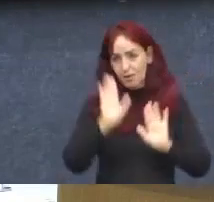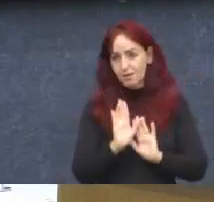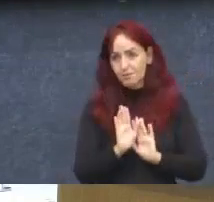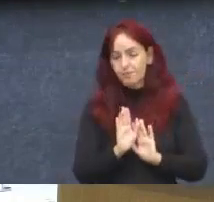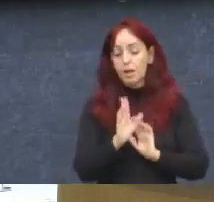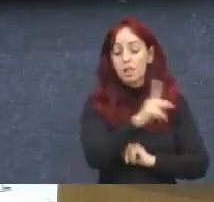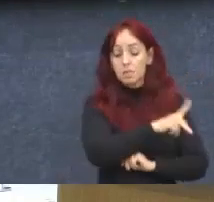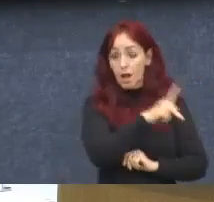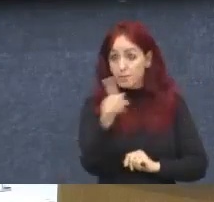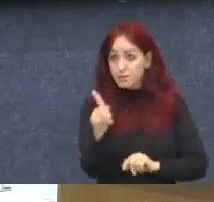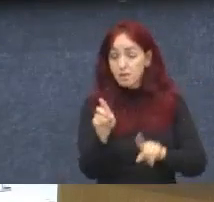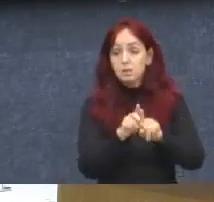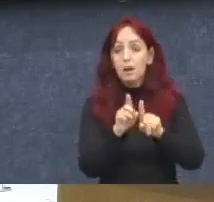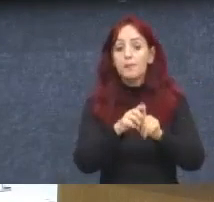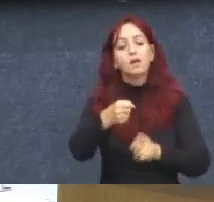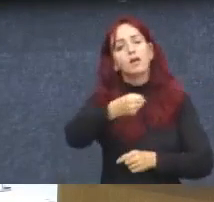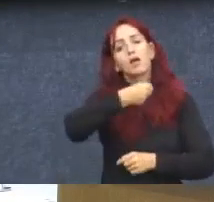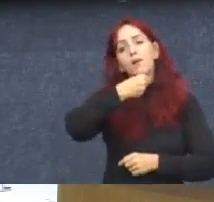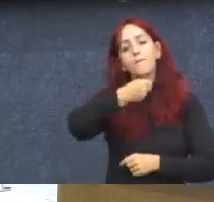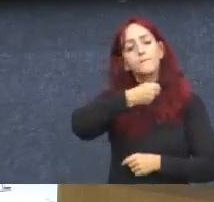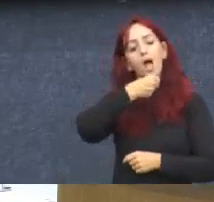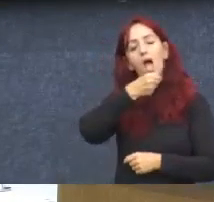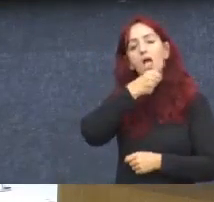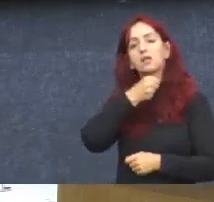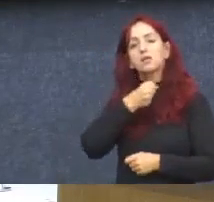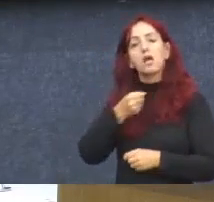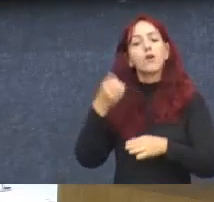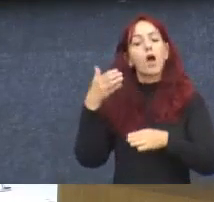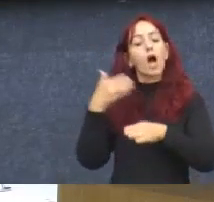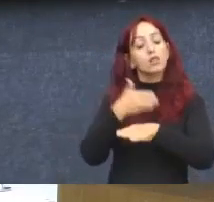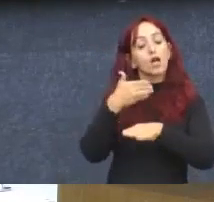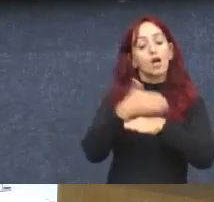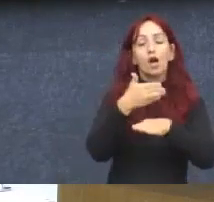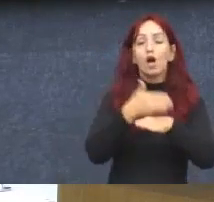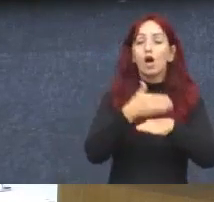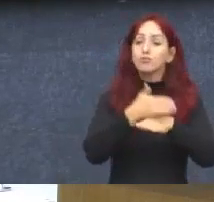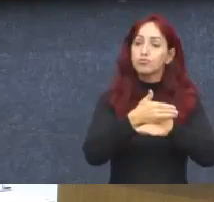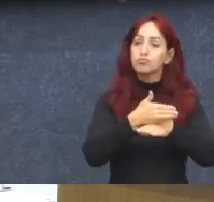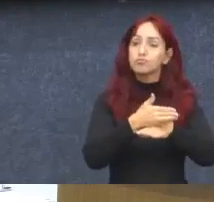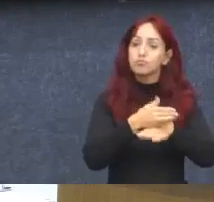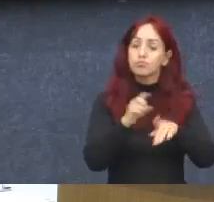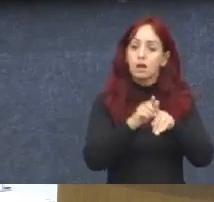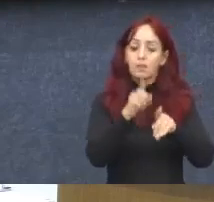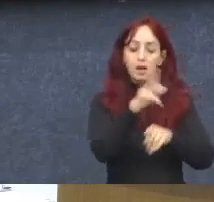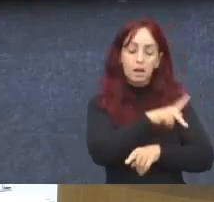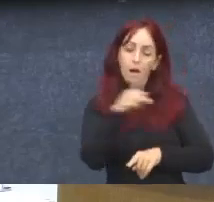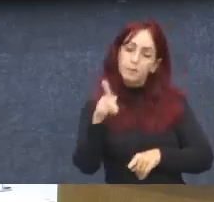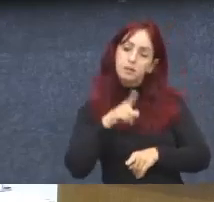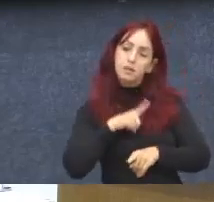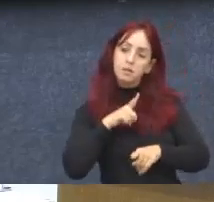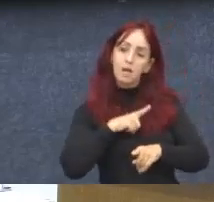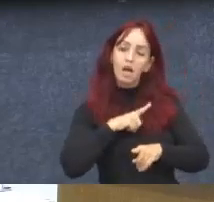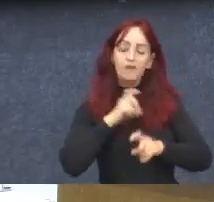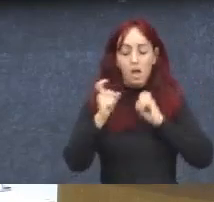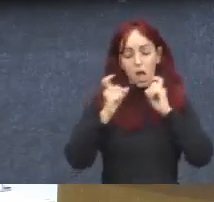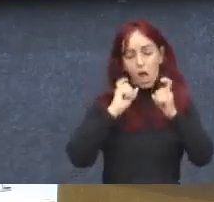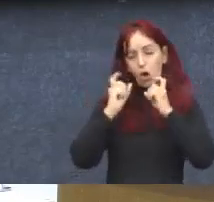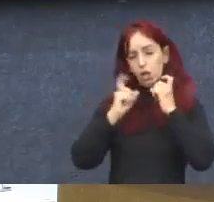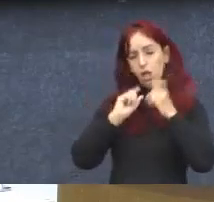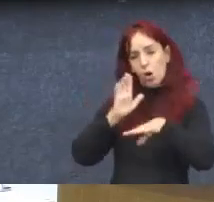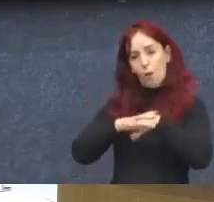presidência, a imprensa passou a ter acesso ao plenário. Na presidência, as sessões passaram a